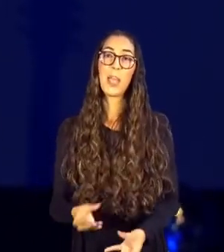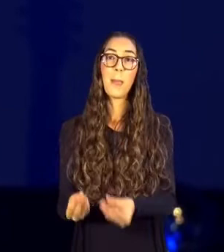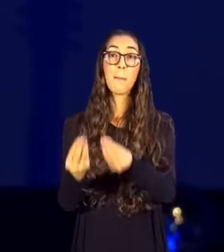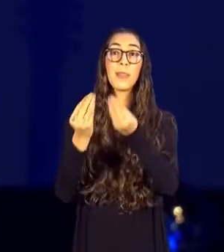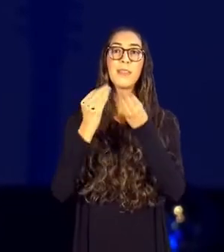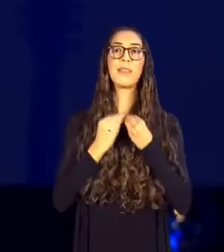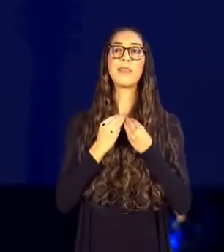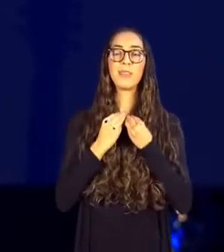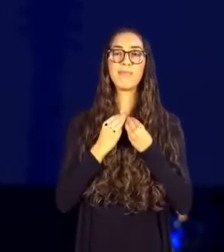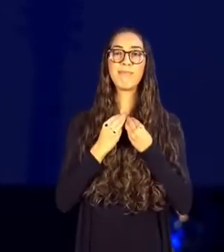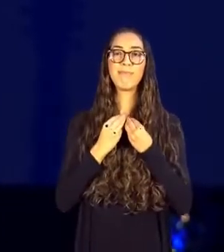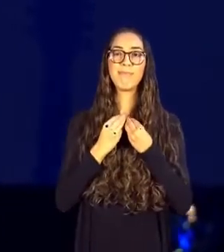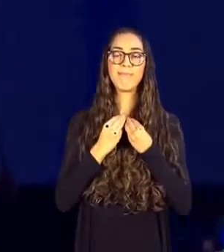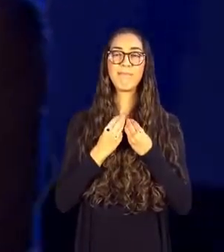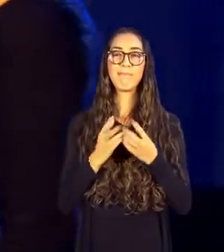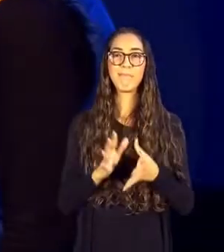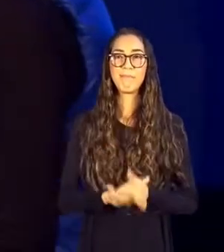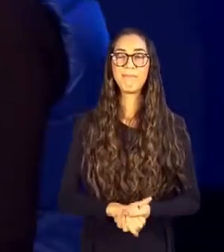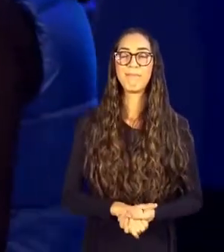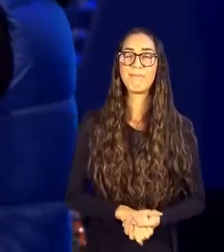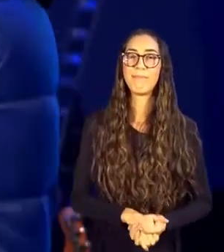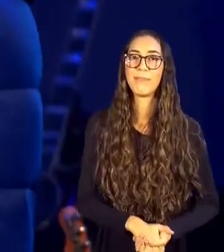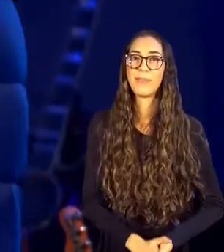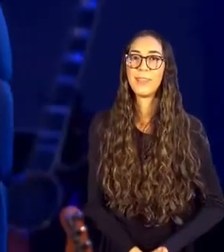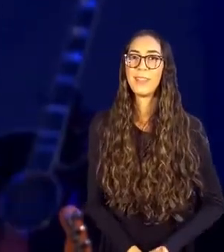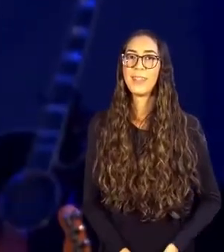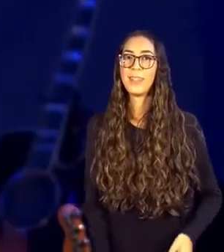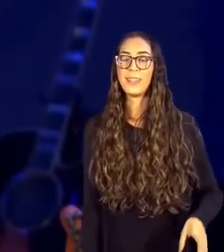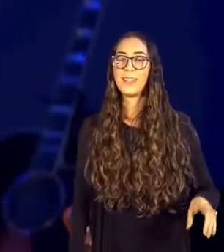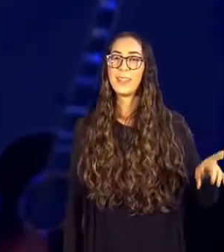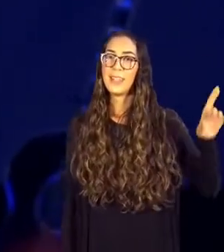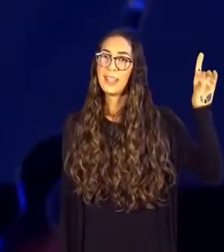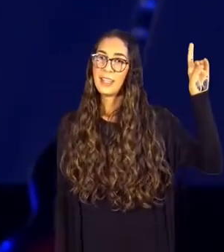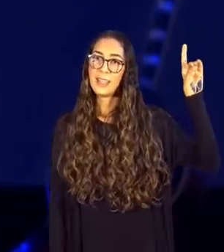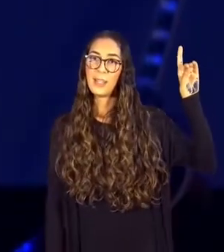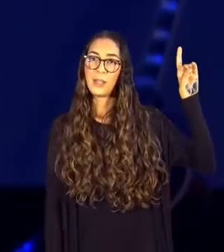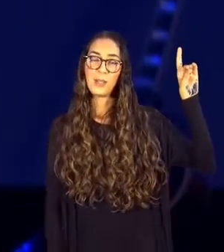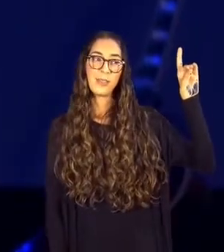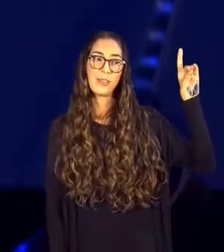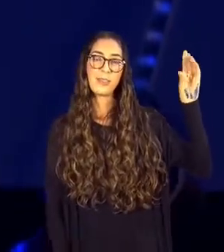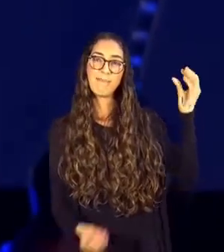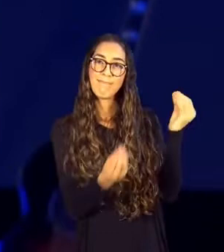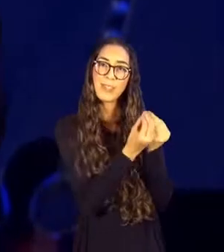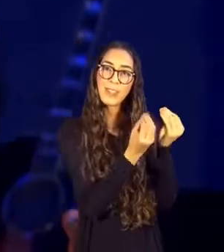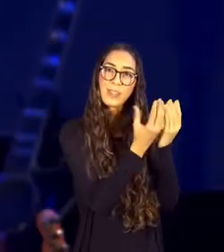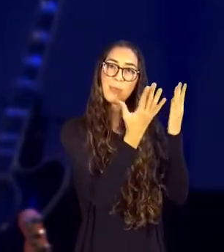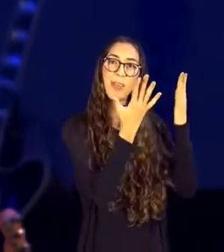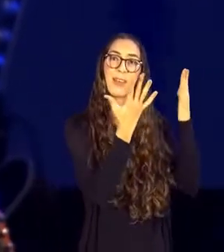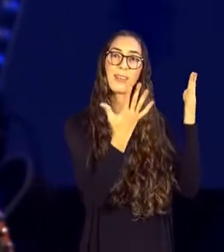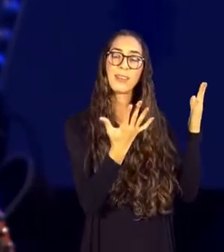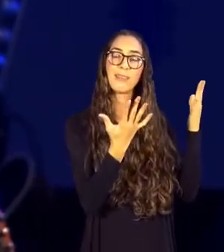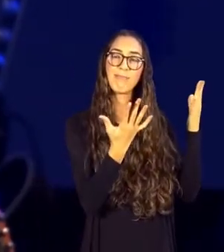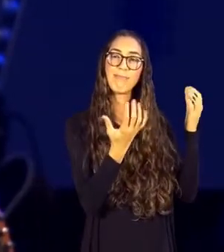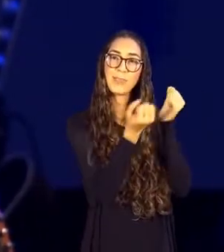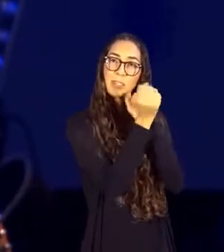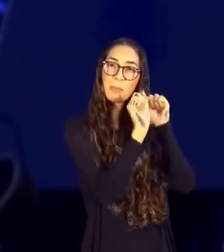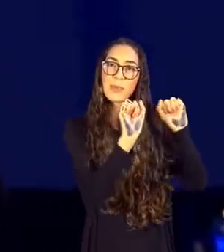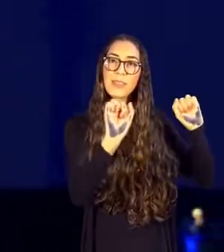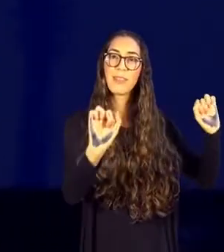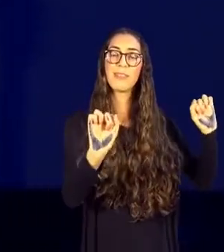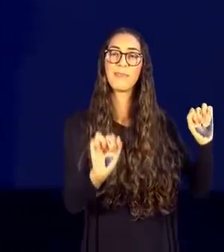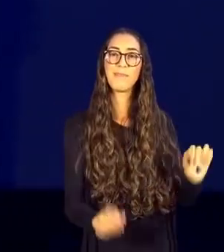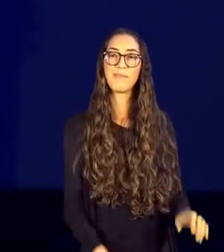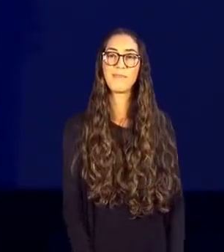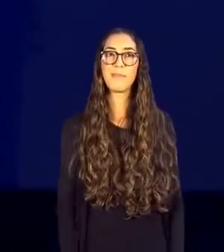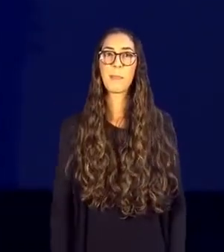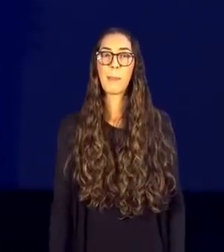impossível. Só que quando a gente não tem a nossa mente renovada, a gente fica sofrendo, porque a gente não entende sobre o poder